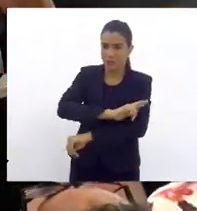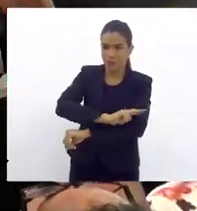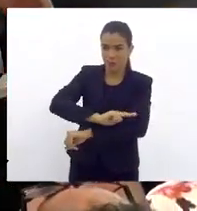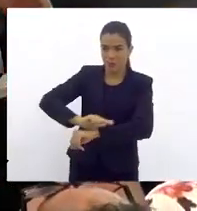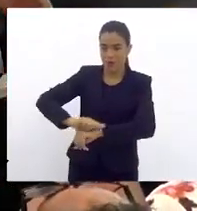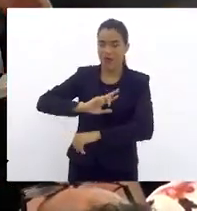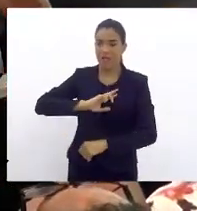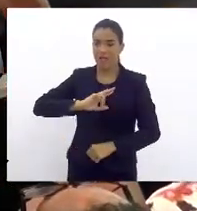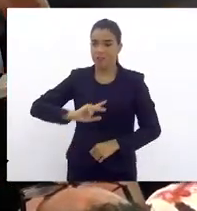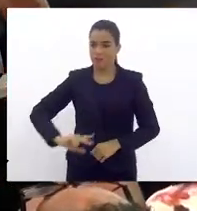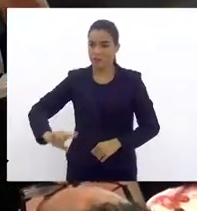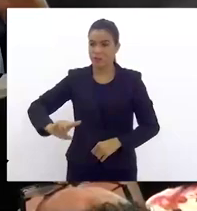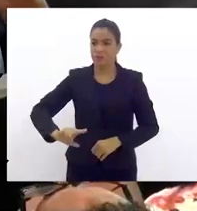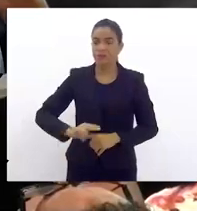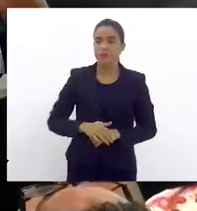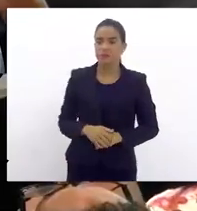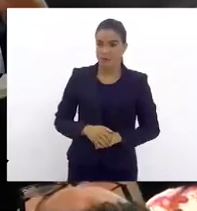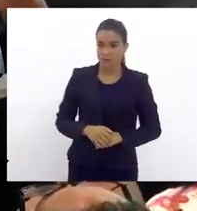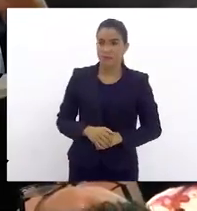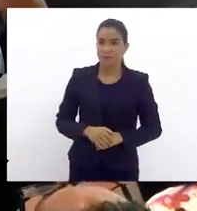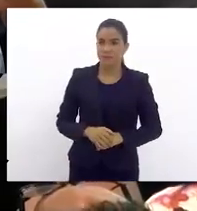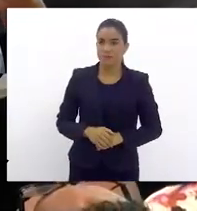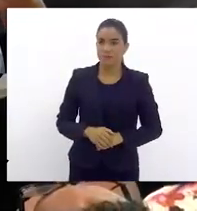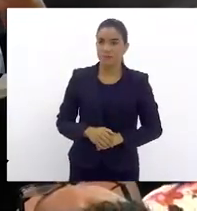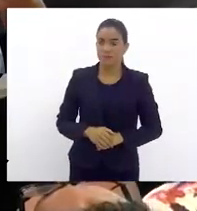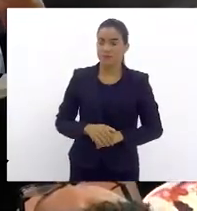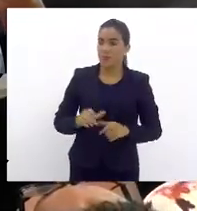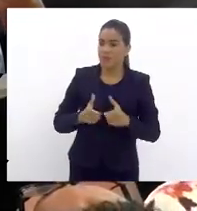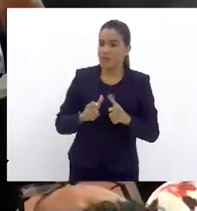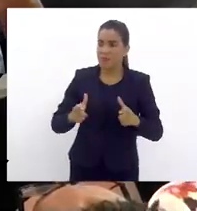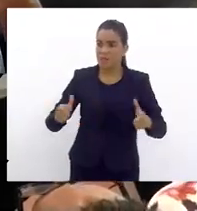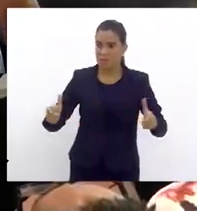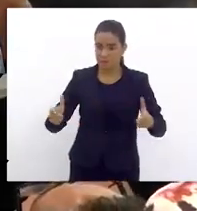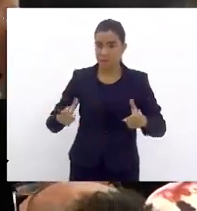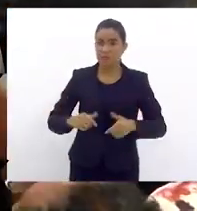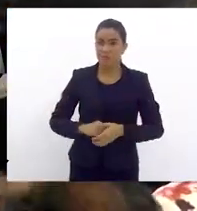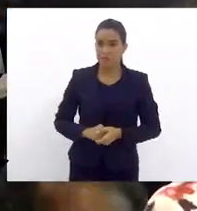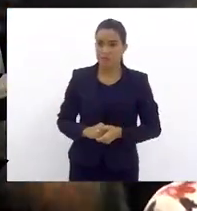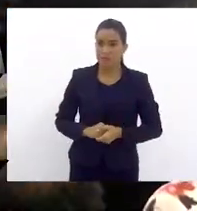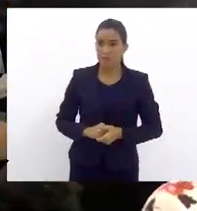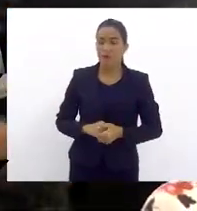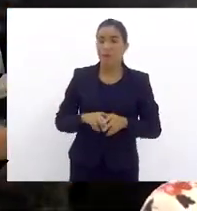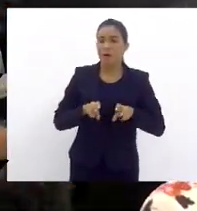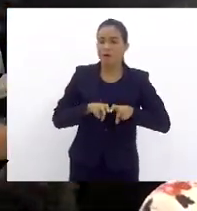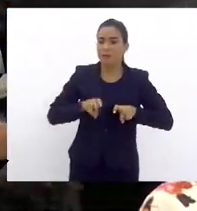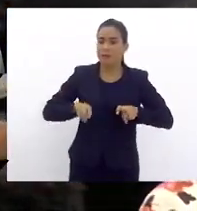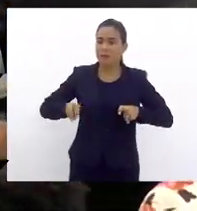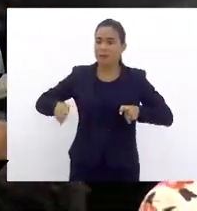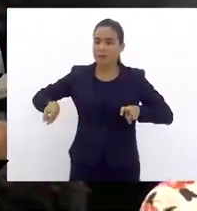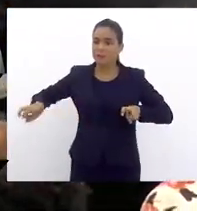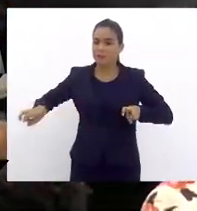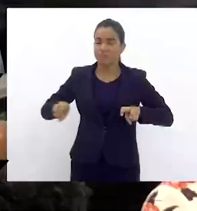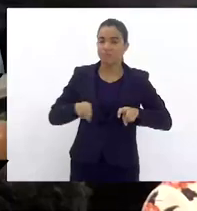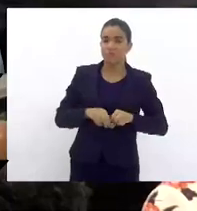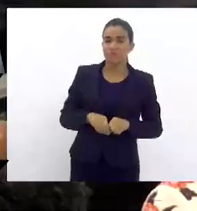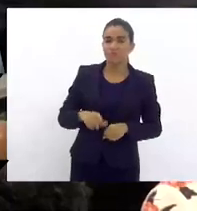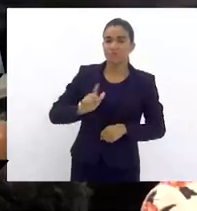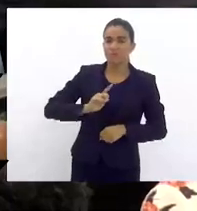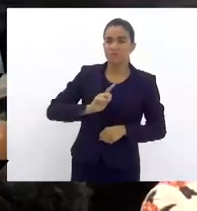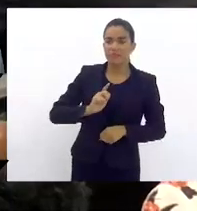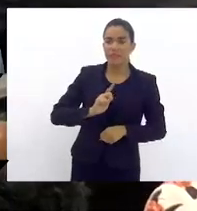aumento e aumento dos equipamentos para compor a mesa tá aqui o nosso